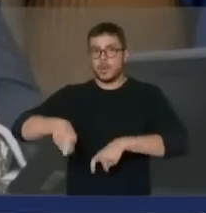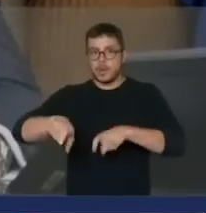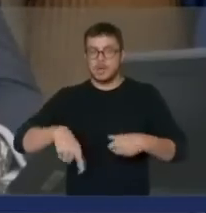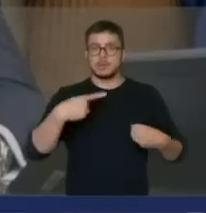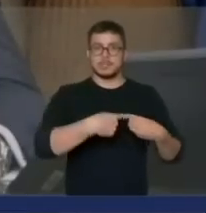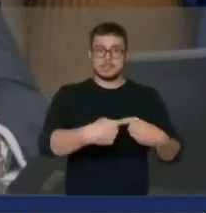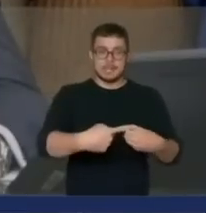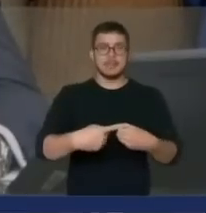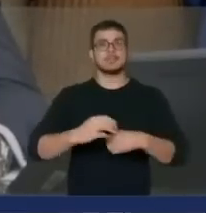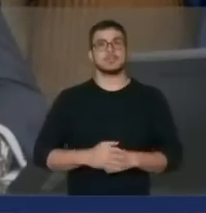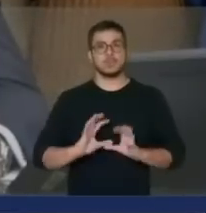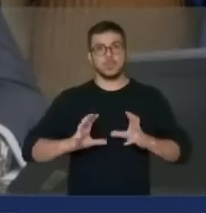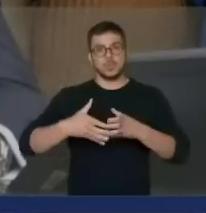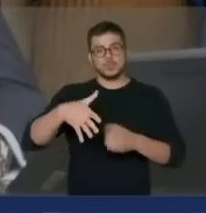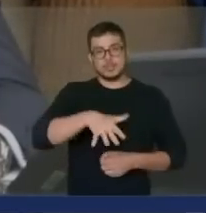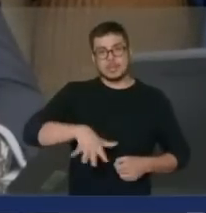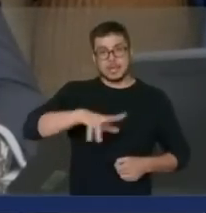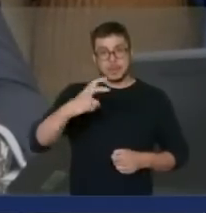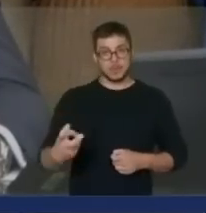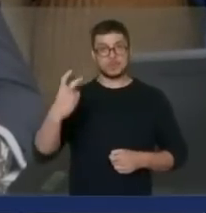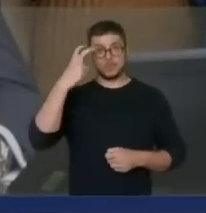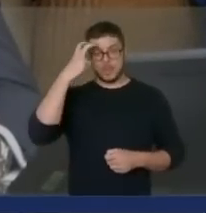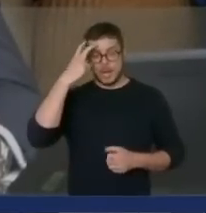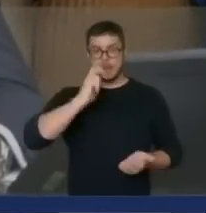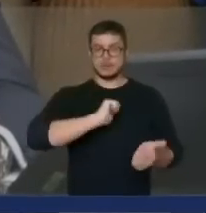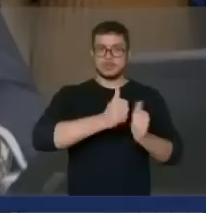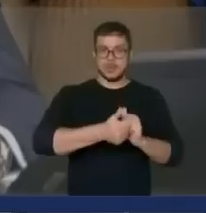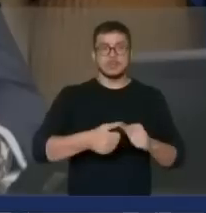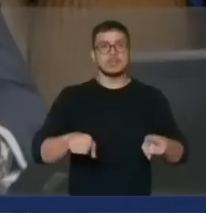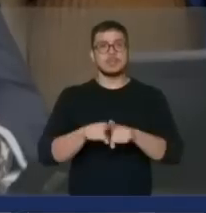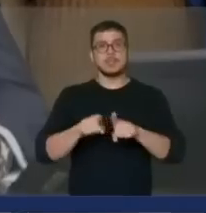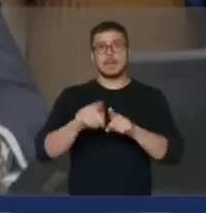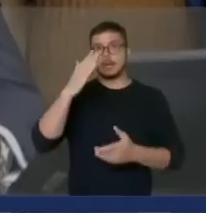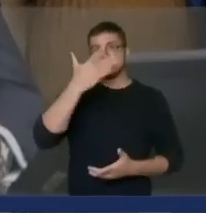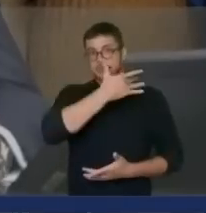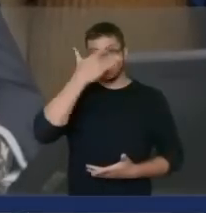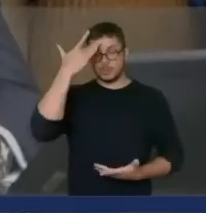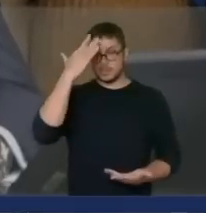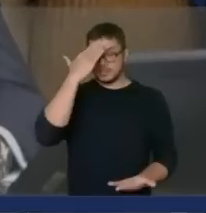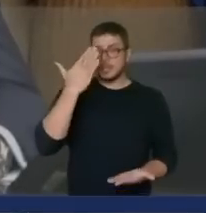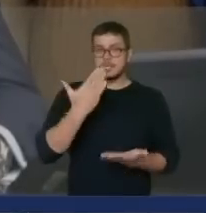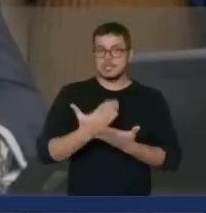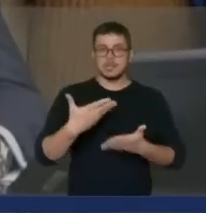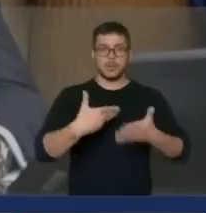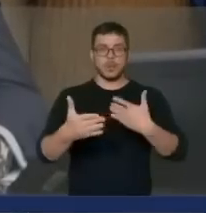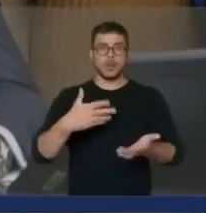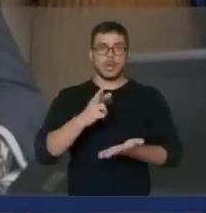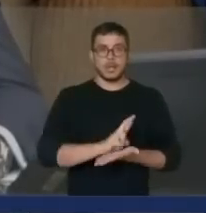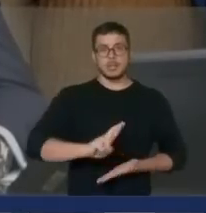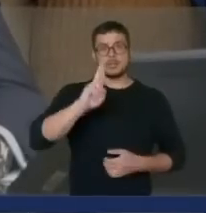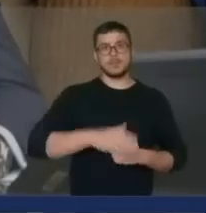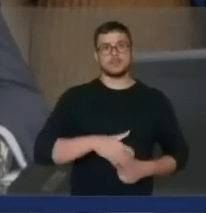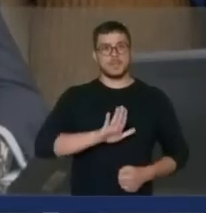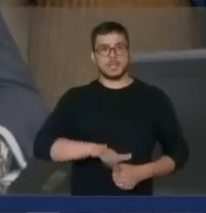e esportivo, crentes de todas as religiões sem distinção, crianças, jovens, adultos, homens, mulheres